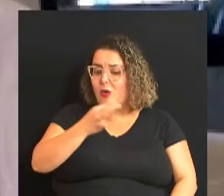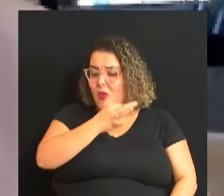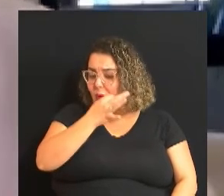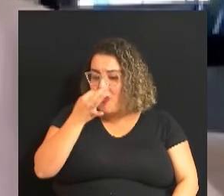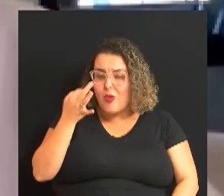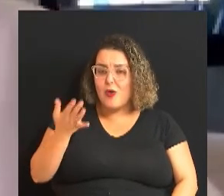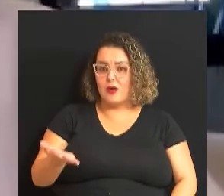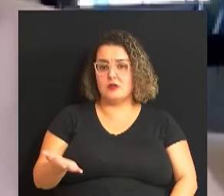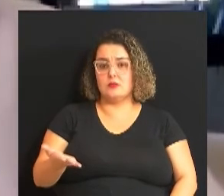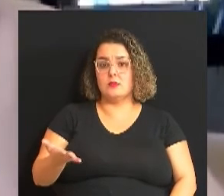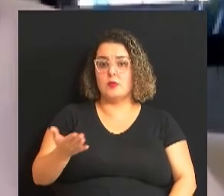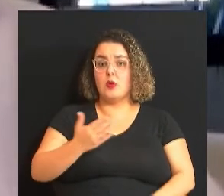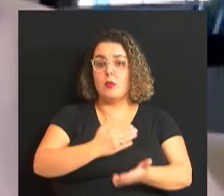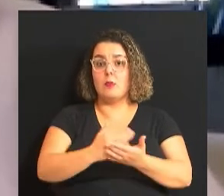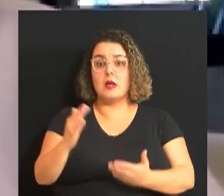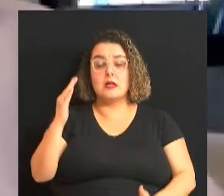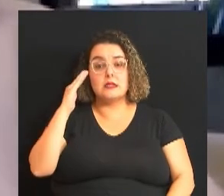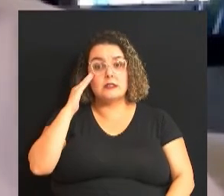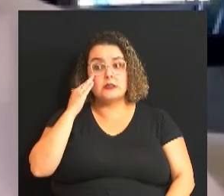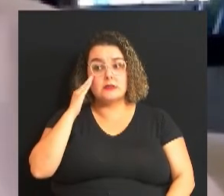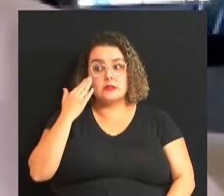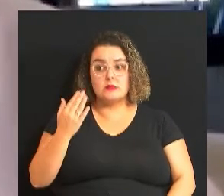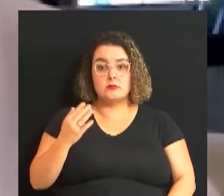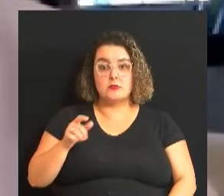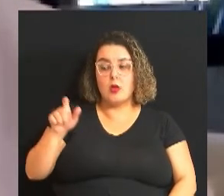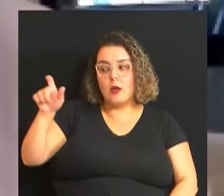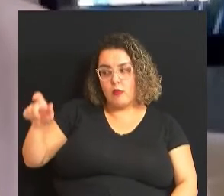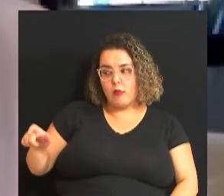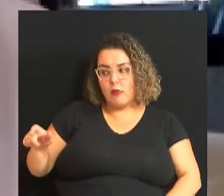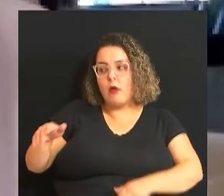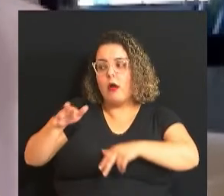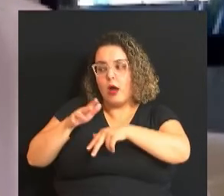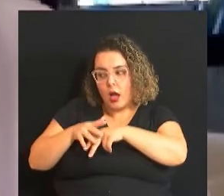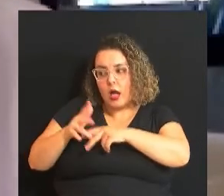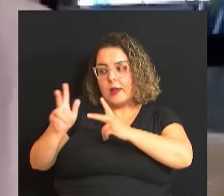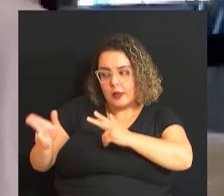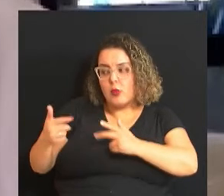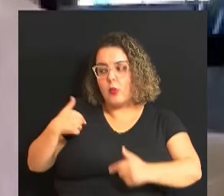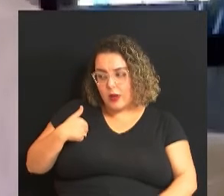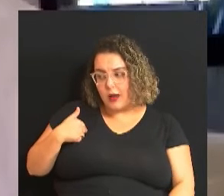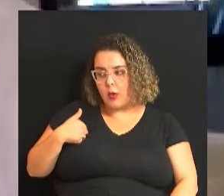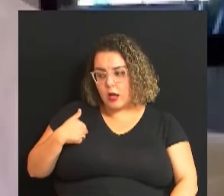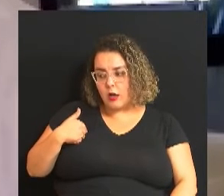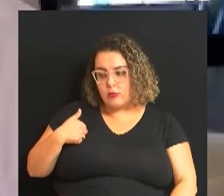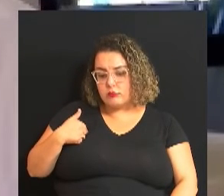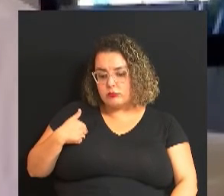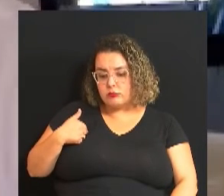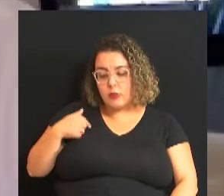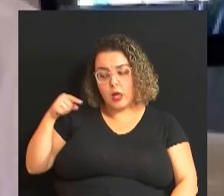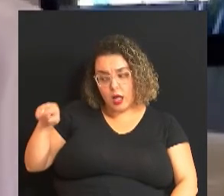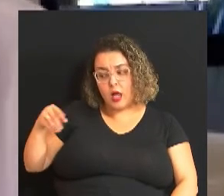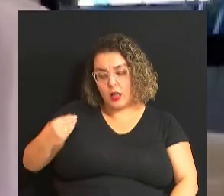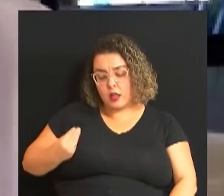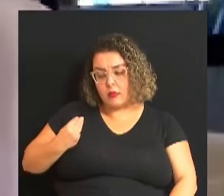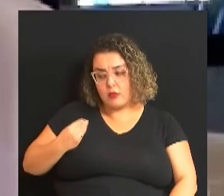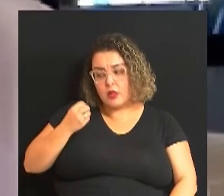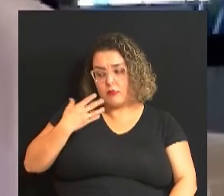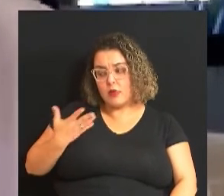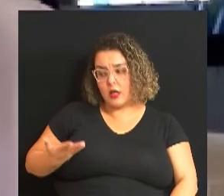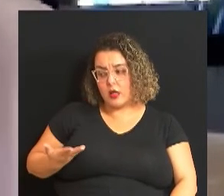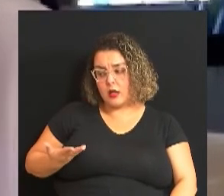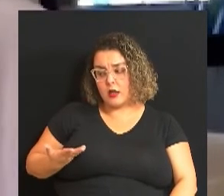passa a entender da boca de um outro paciente que já tem um estômago que aquilo não vai matá-la, que aquilo é